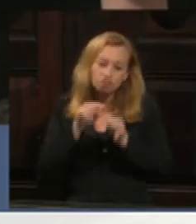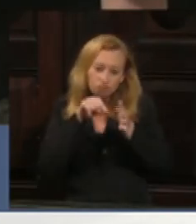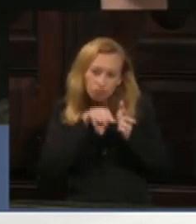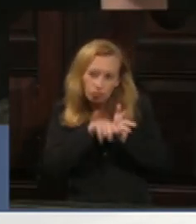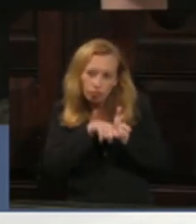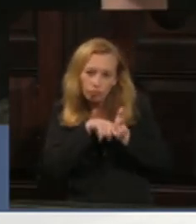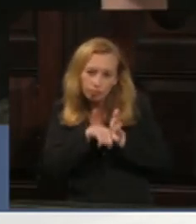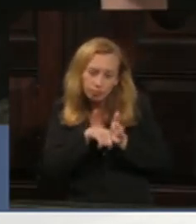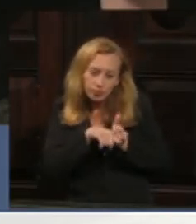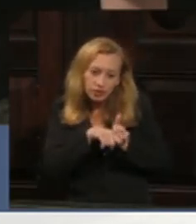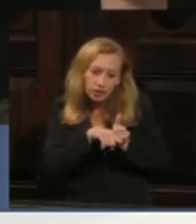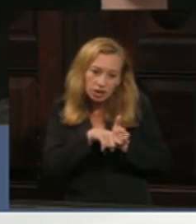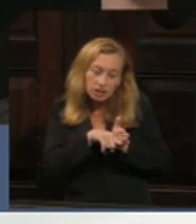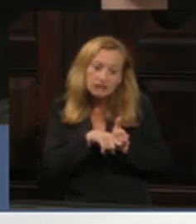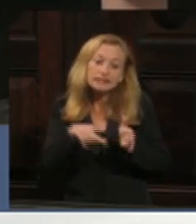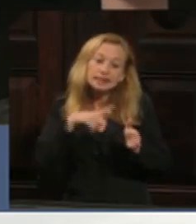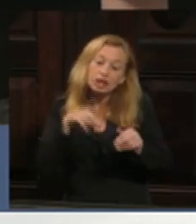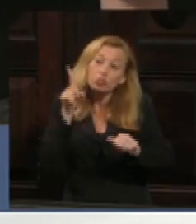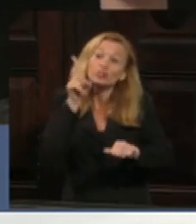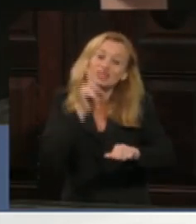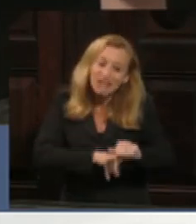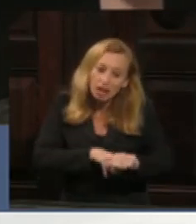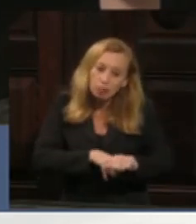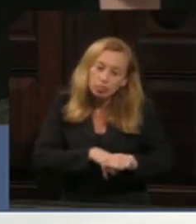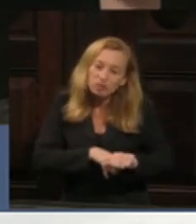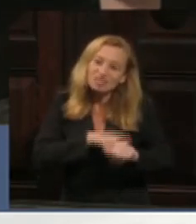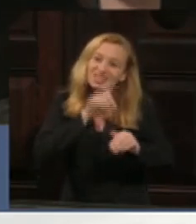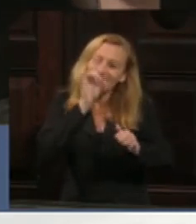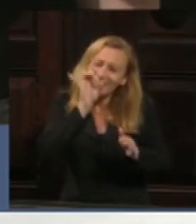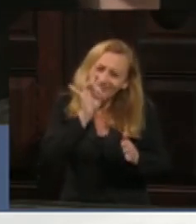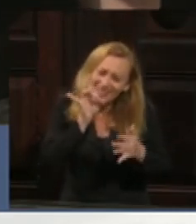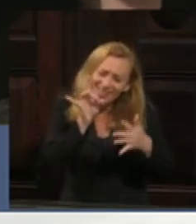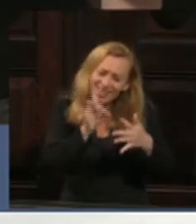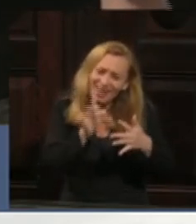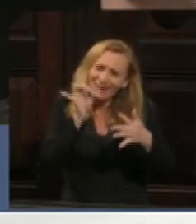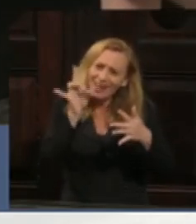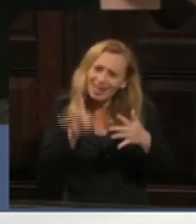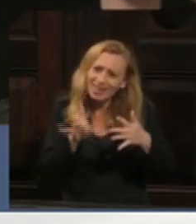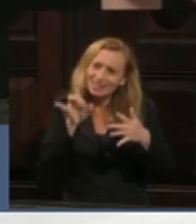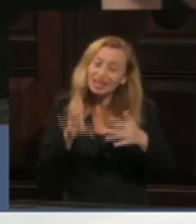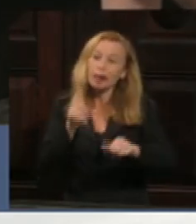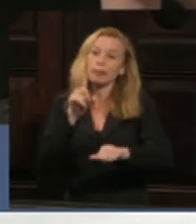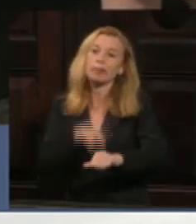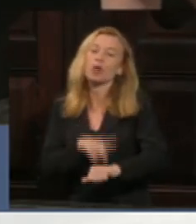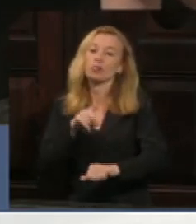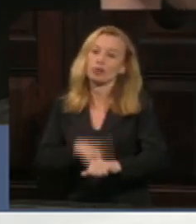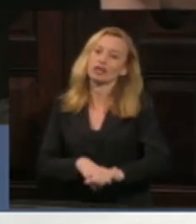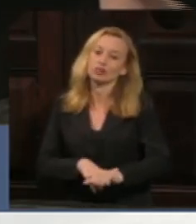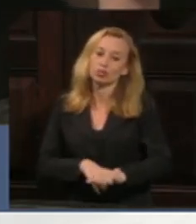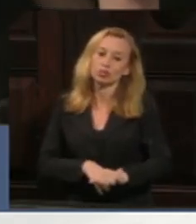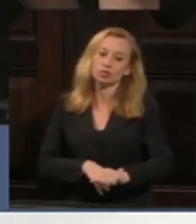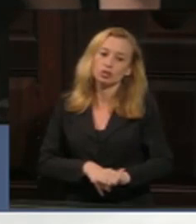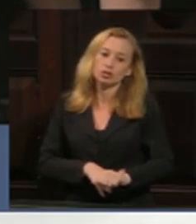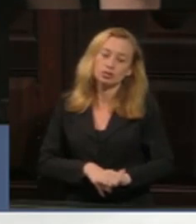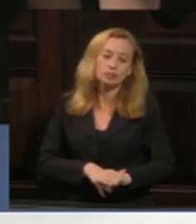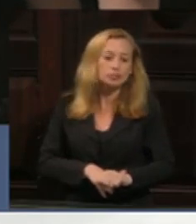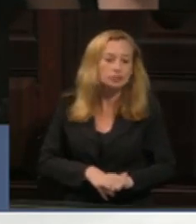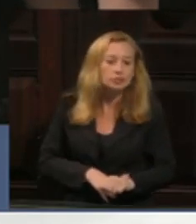investigação, ela tem um tempo e cada investigação ela tem o seu respectivo tempo, como se fosse uma vida